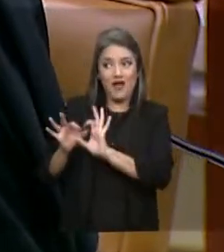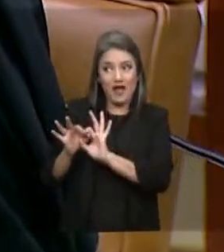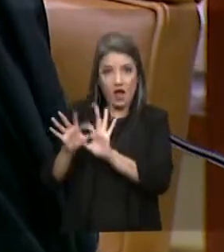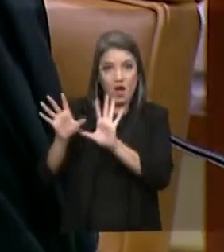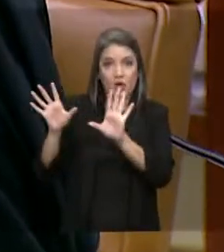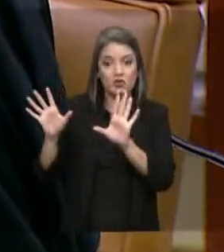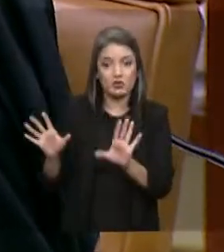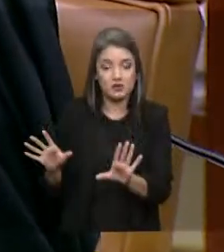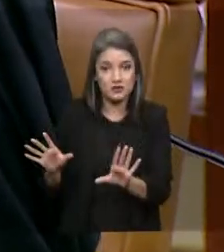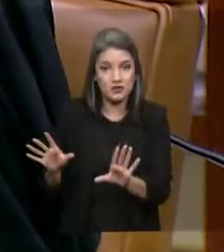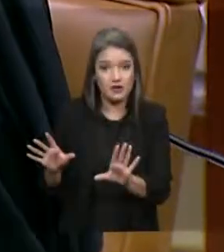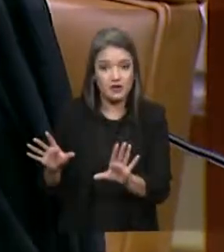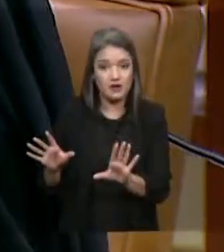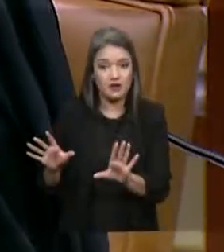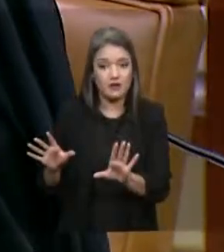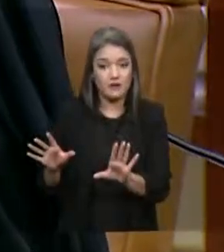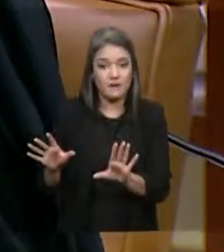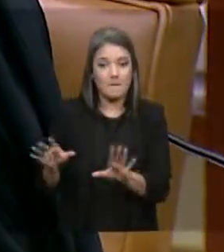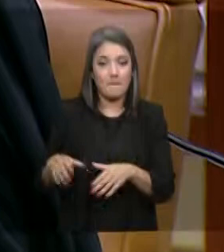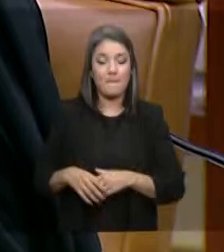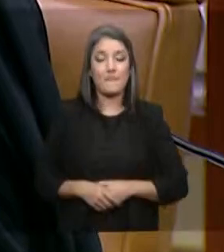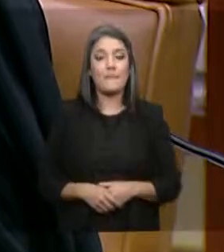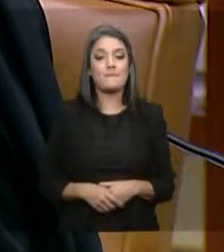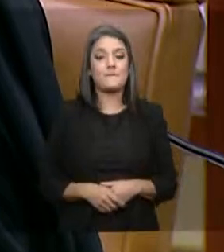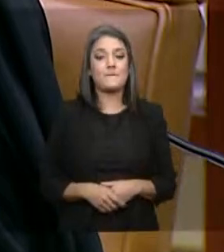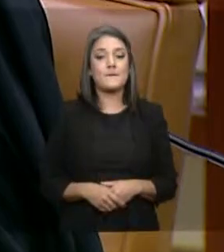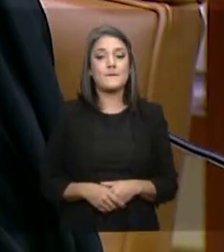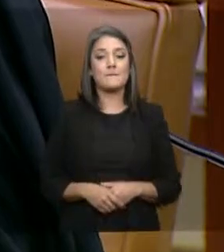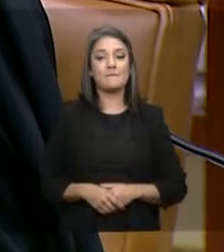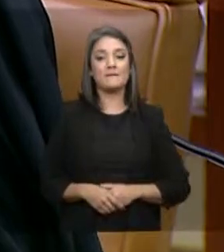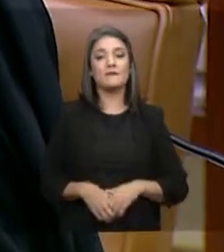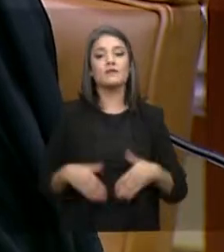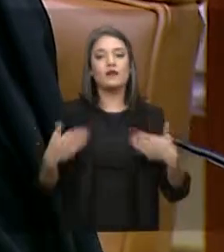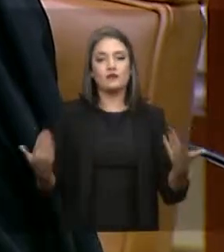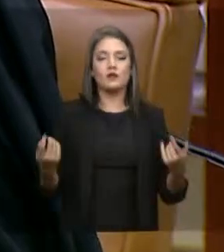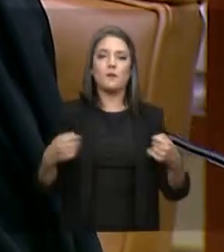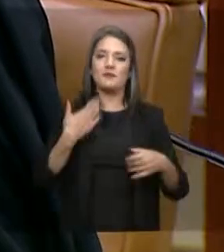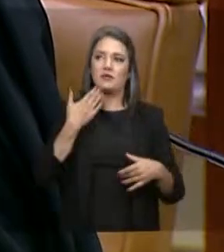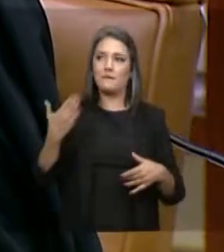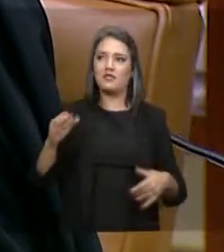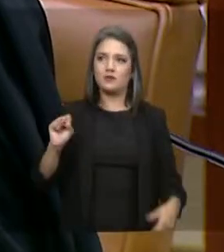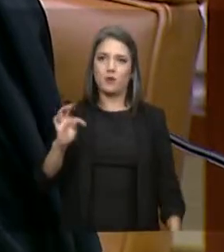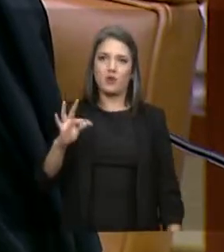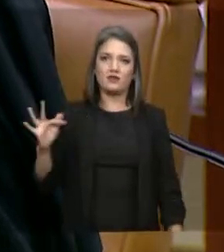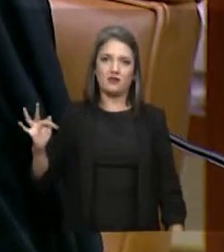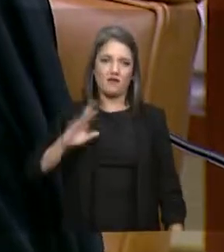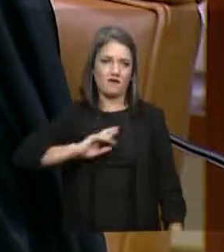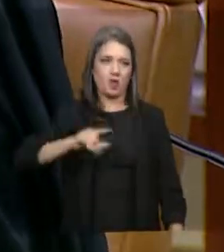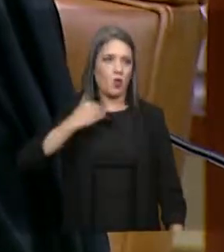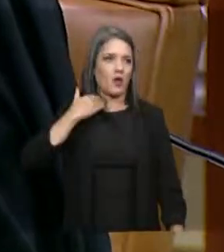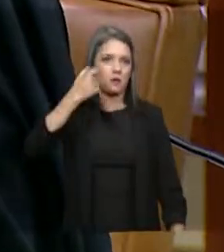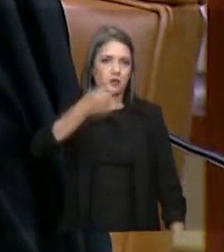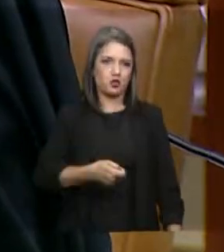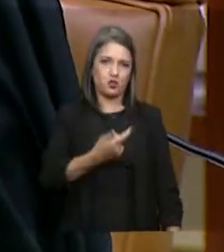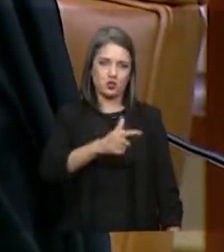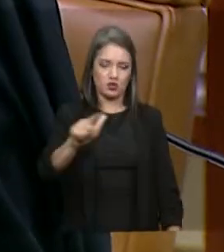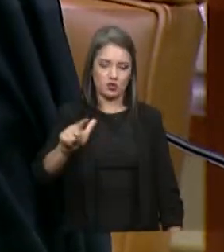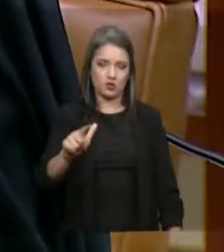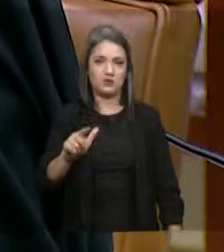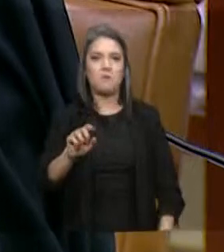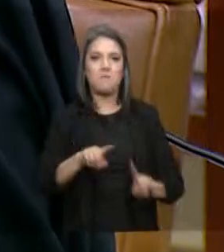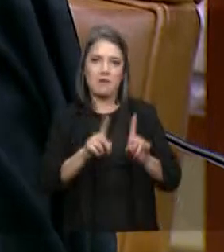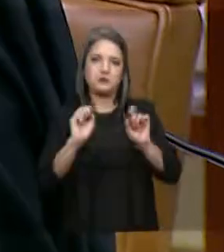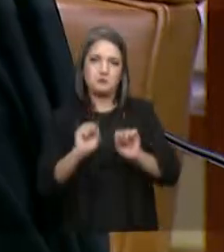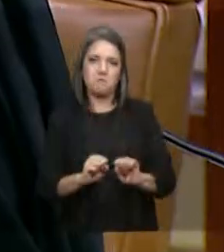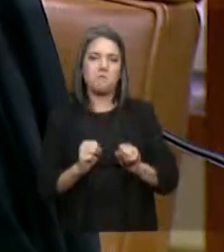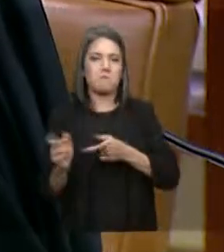pela própria portaria a autorização judicial deve ser pedido ao Supremo Tribunal Federal e o segundo ponto muito